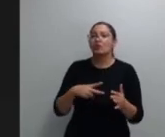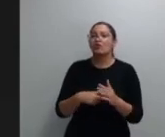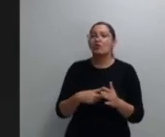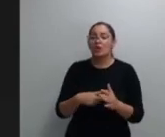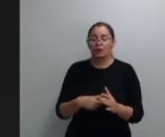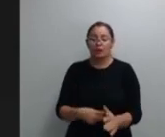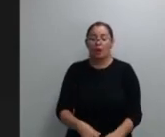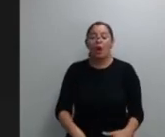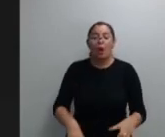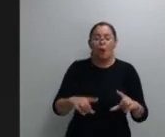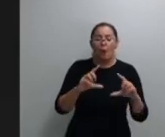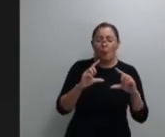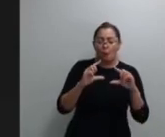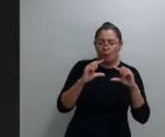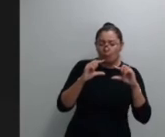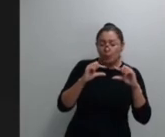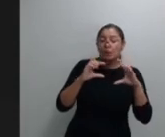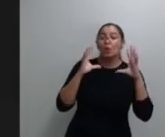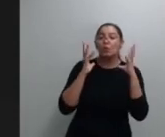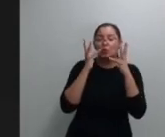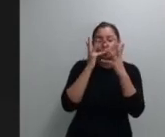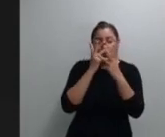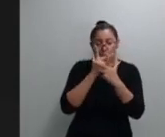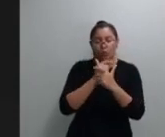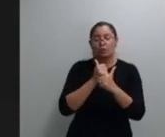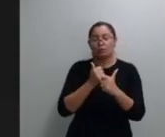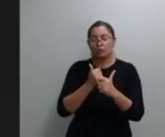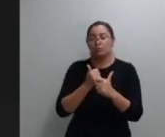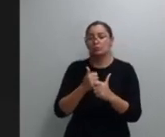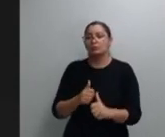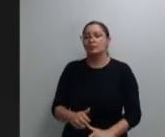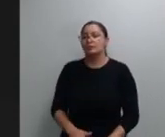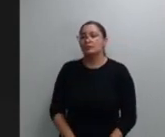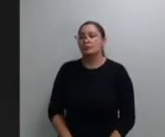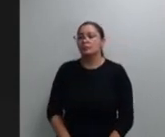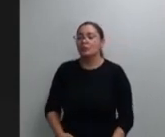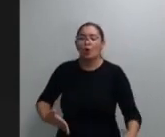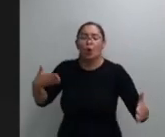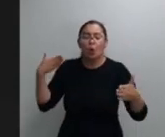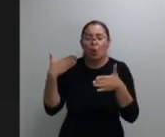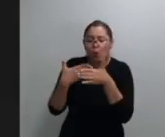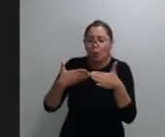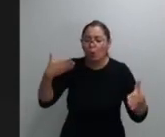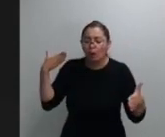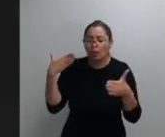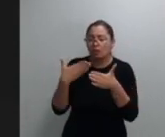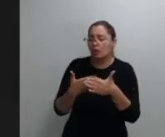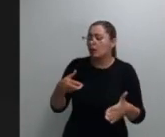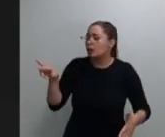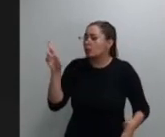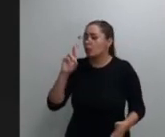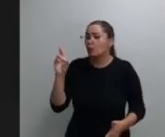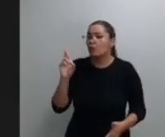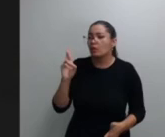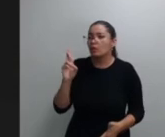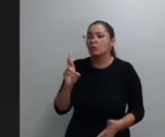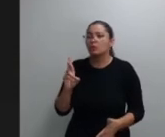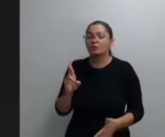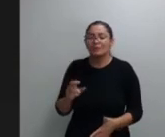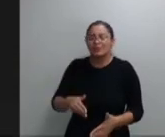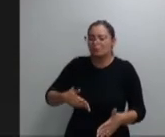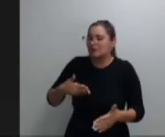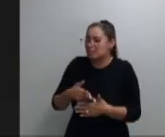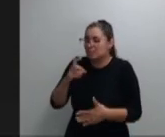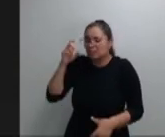ministro Bugel combater os conglomerados econômicos é uma atitude frequentemente suicida porque